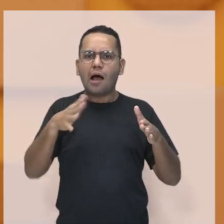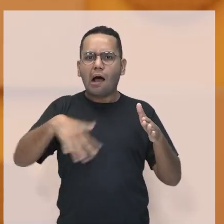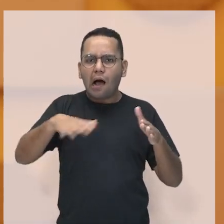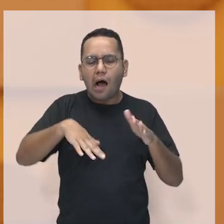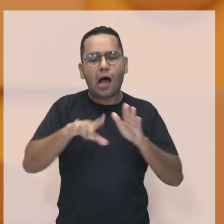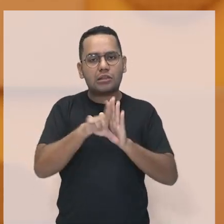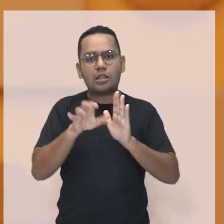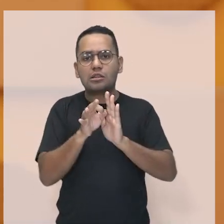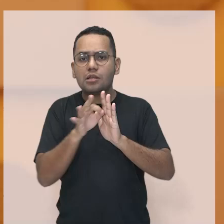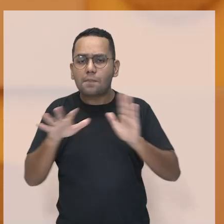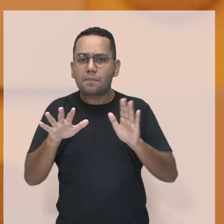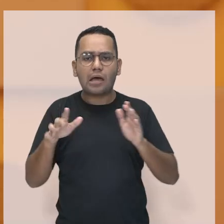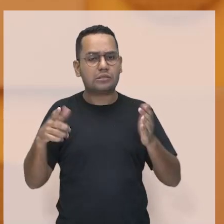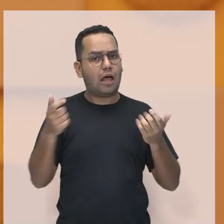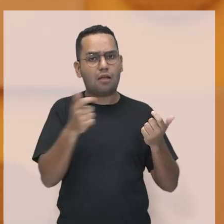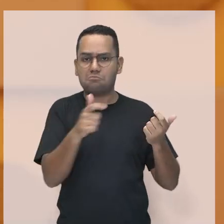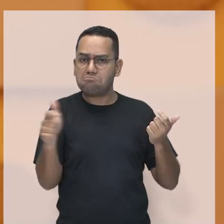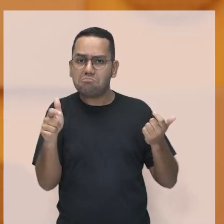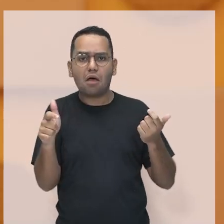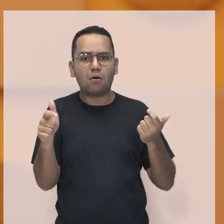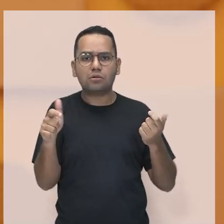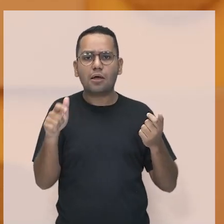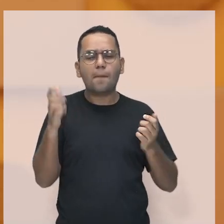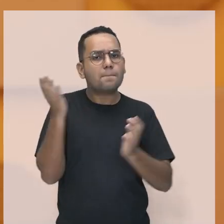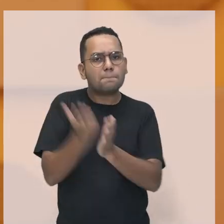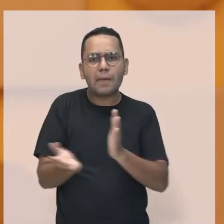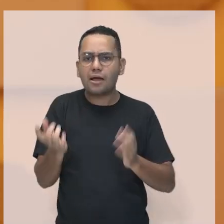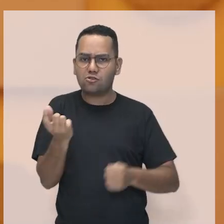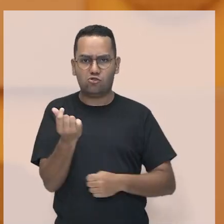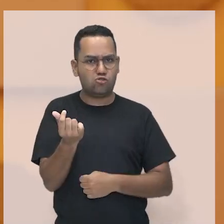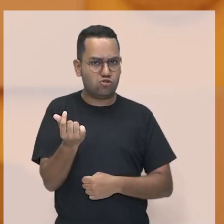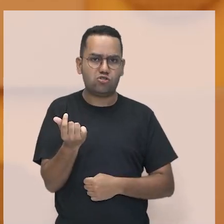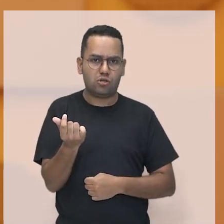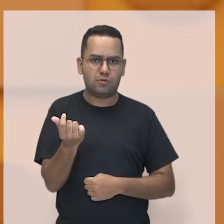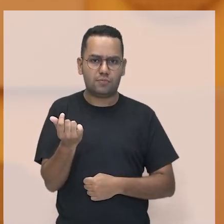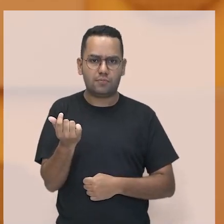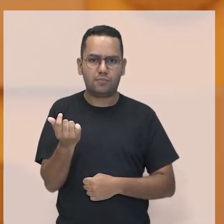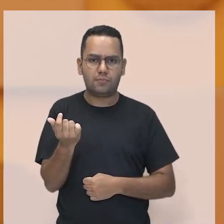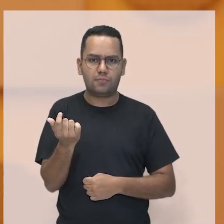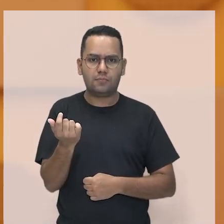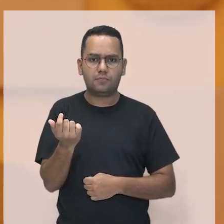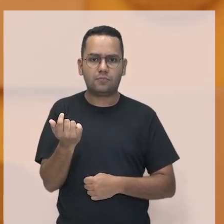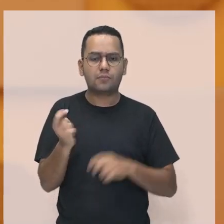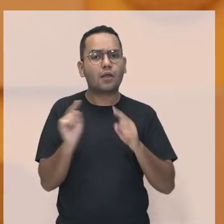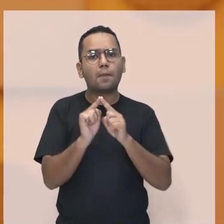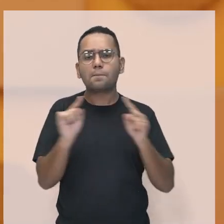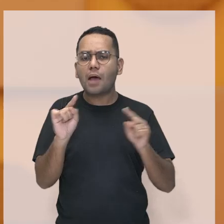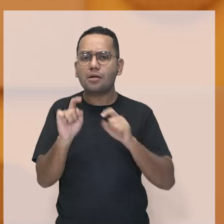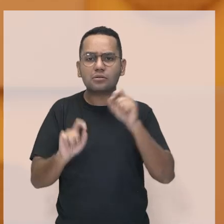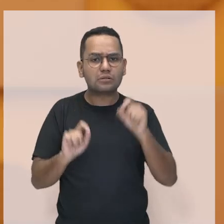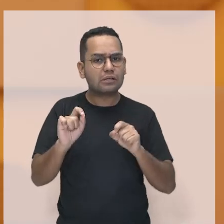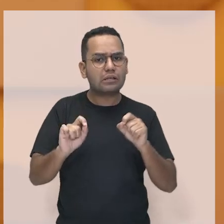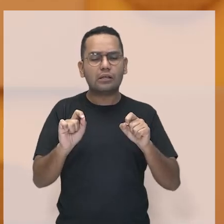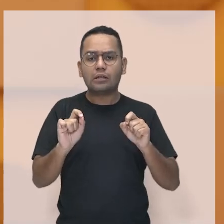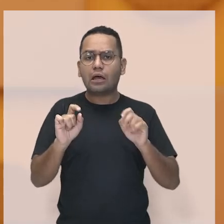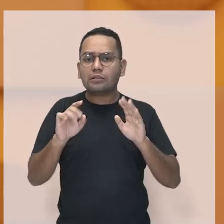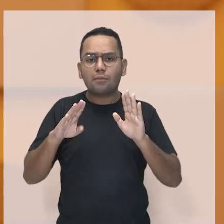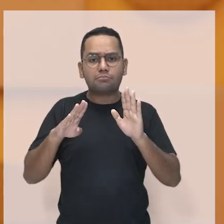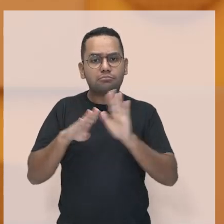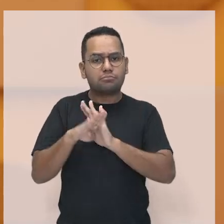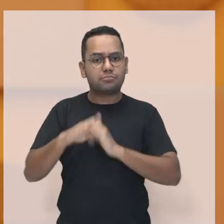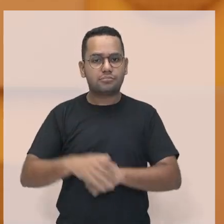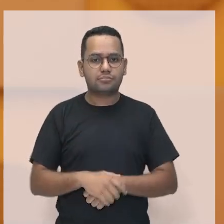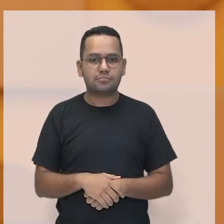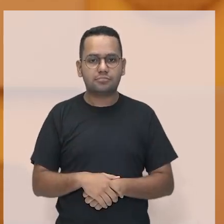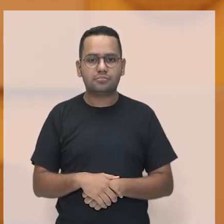os negros escravizados eram mercadorias e elas custavam ali um valor bem alto. Então, com a abolição,